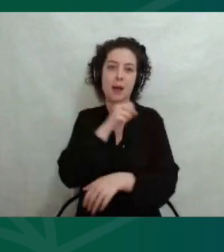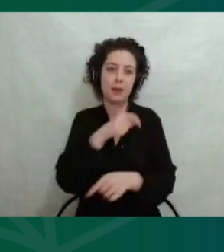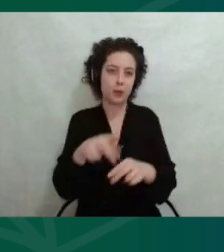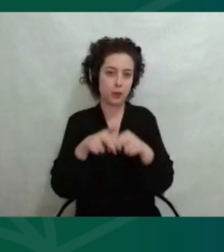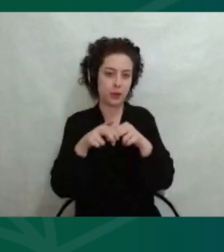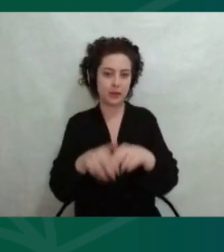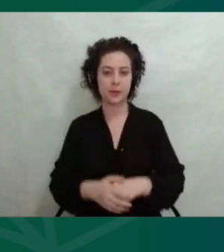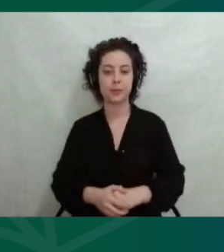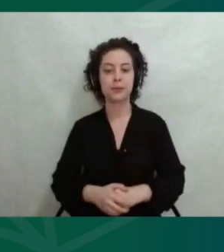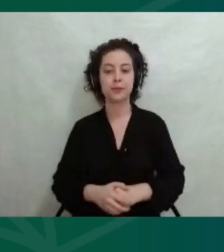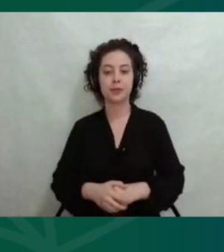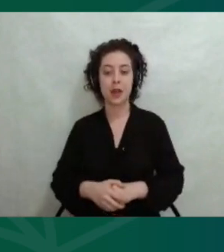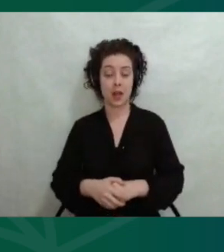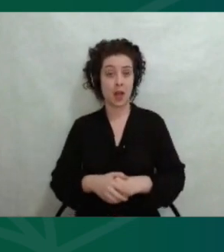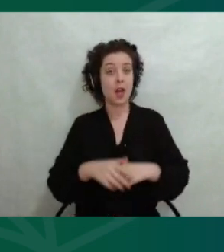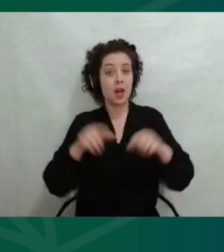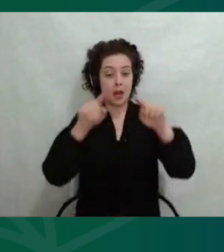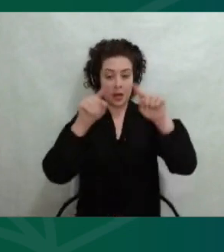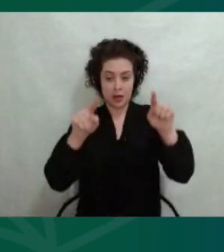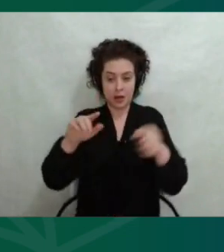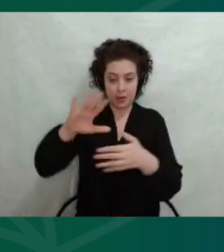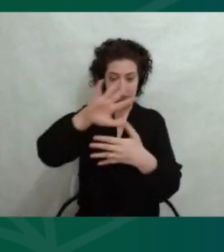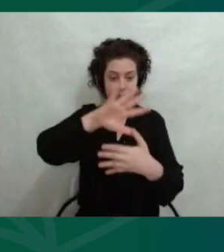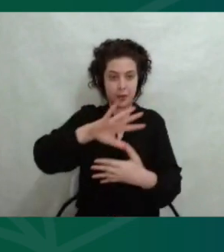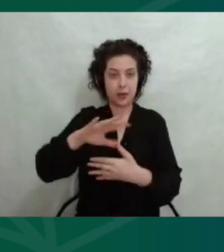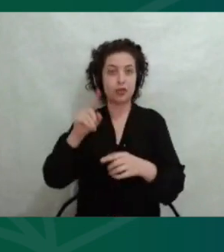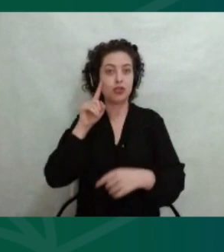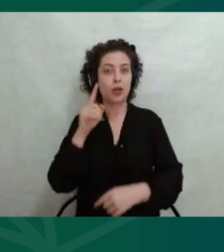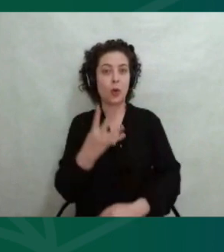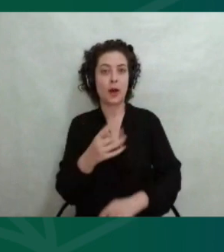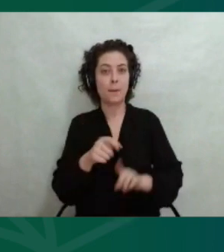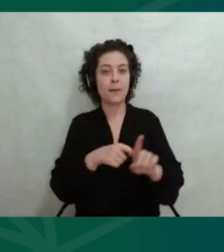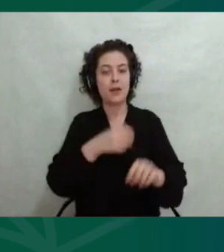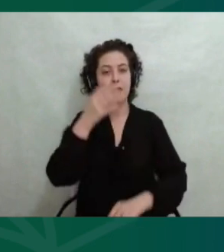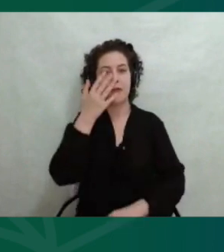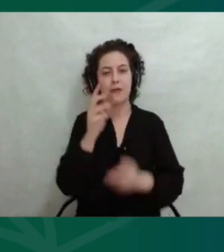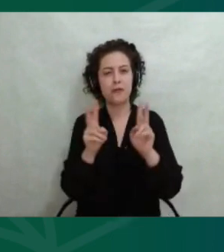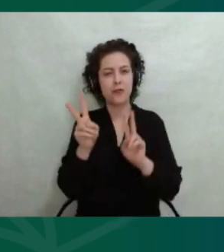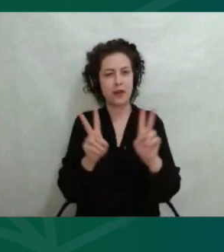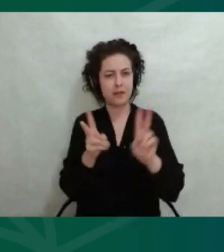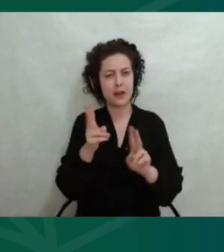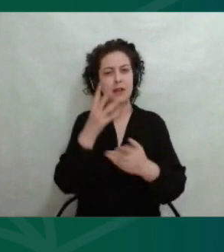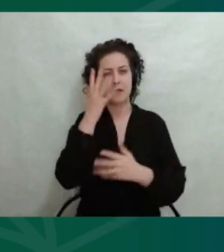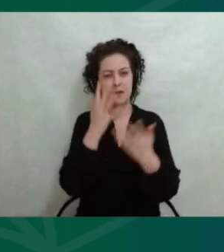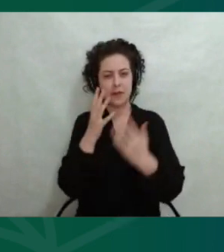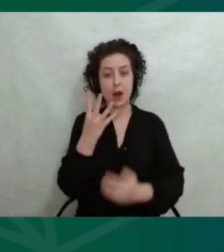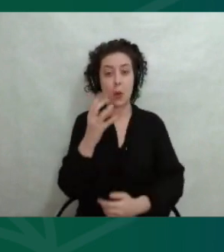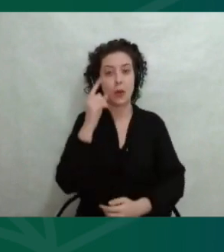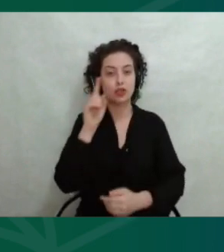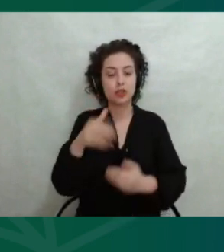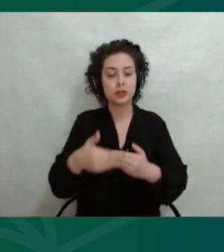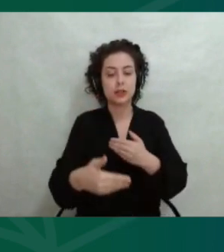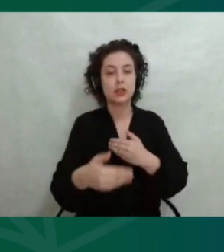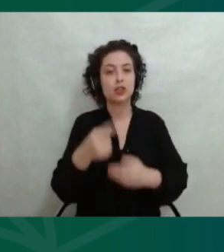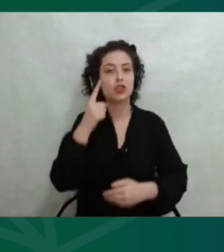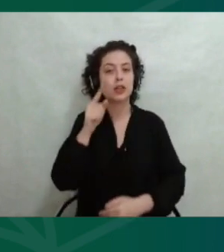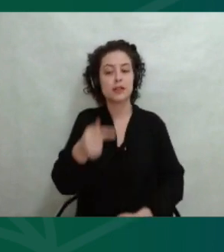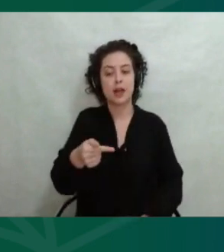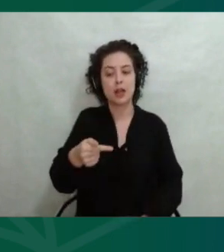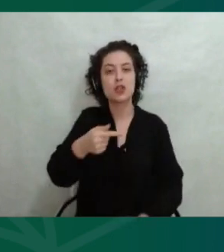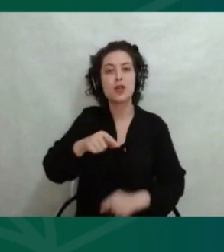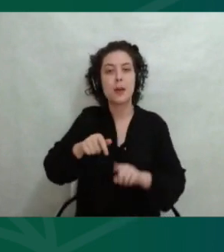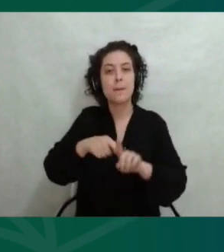esse mapa é de 4 de fevereiro. Um mês depois, né, cerca de 40 dias depois, 17 de março, a epidemia